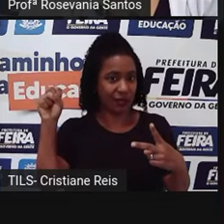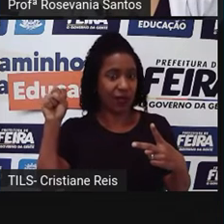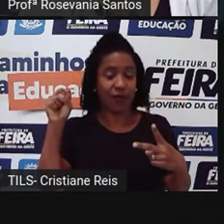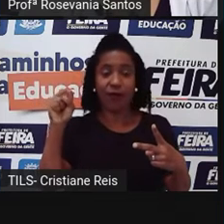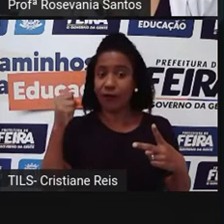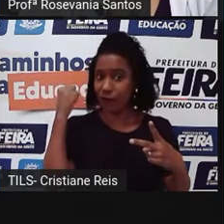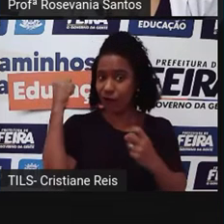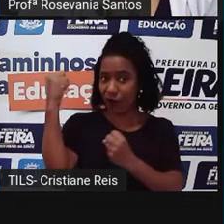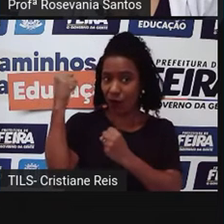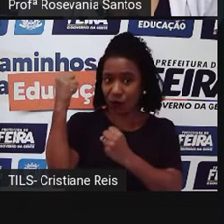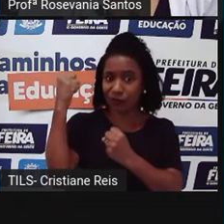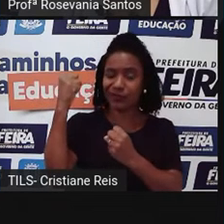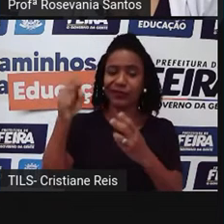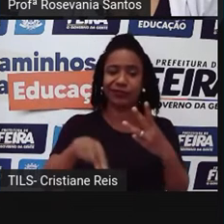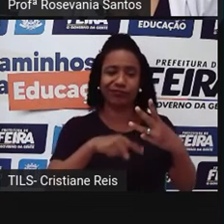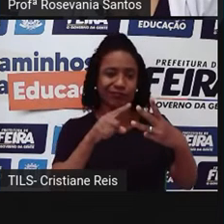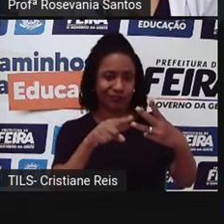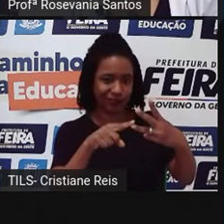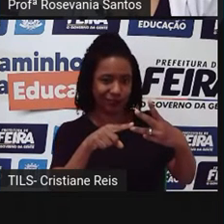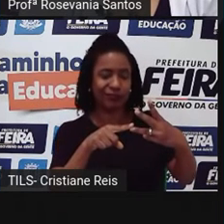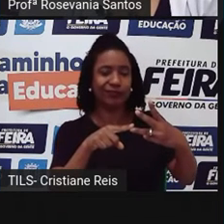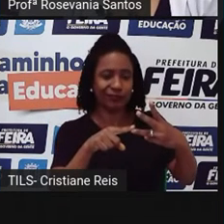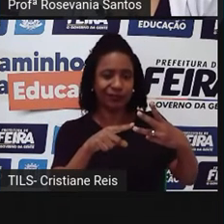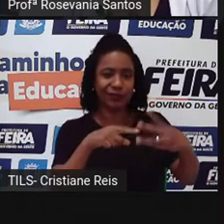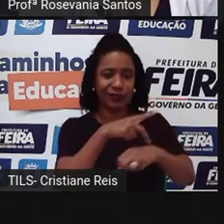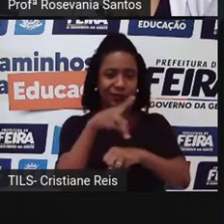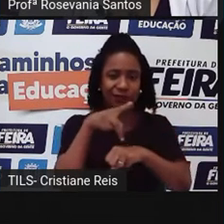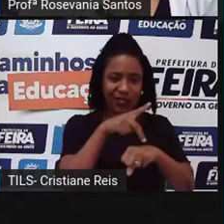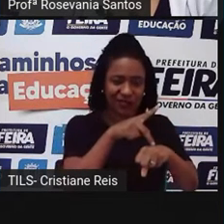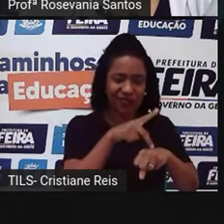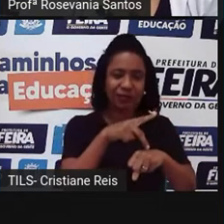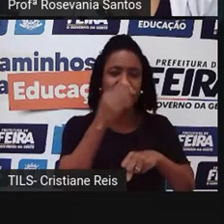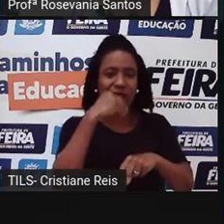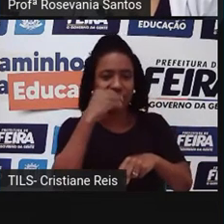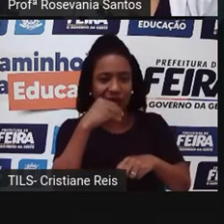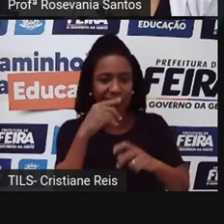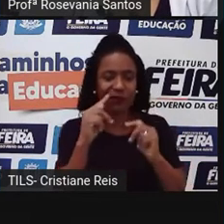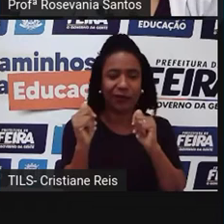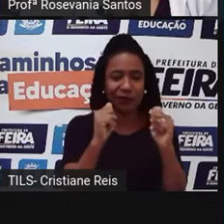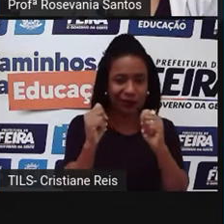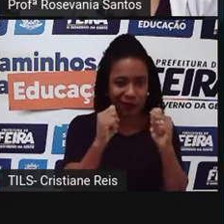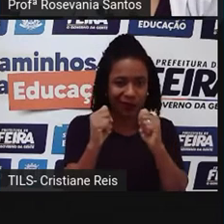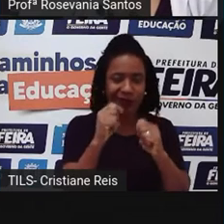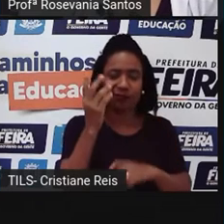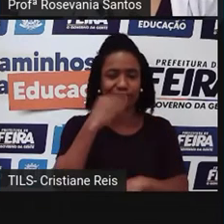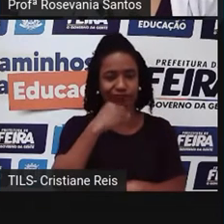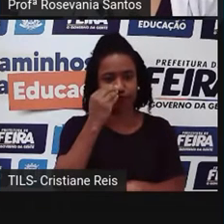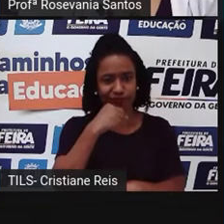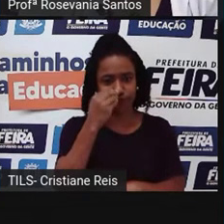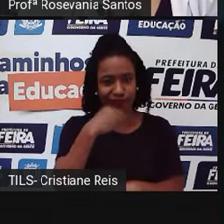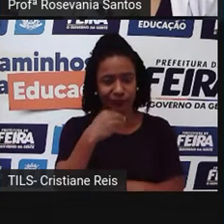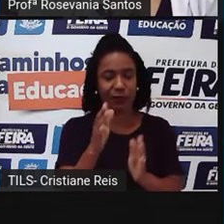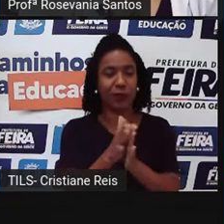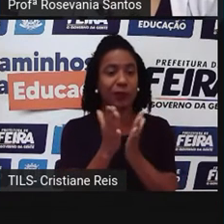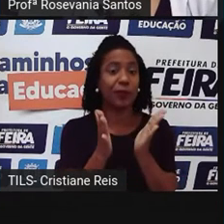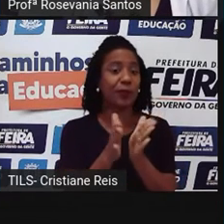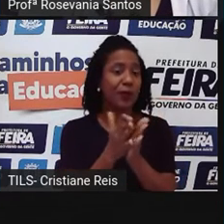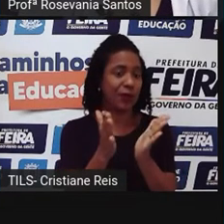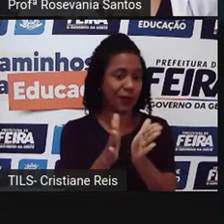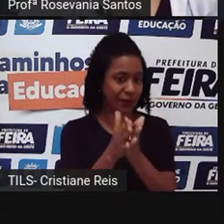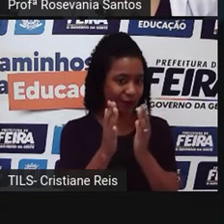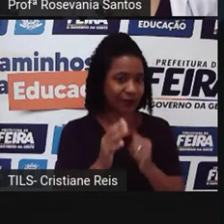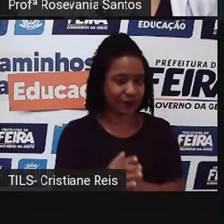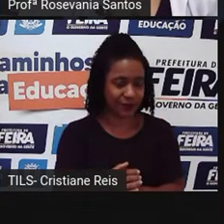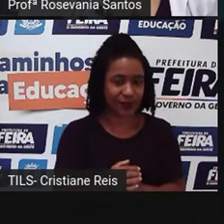aqui os países que eram, né, subdesenvolvidos, os países mais pobrezinhos, né? É, os países que